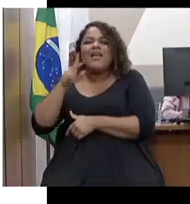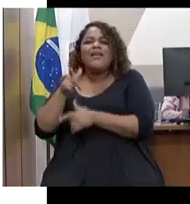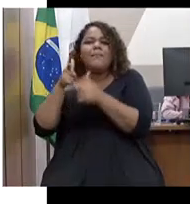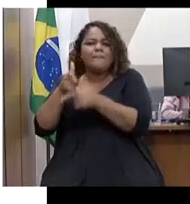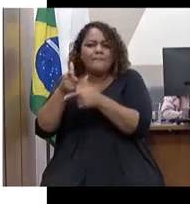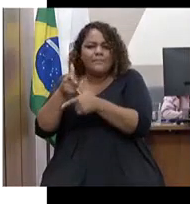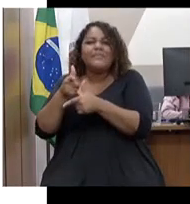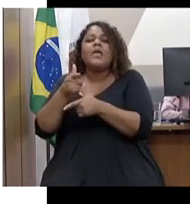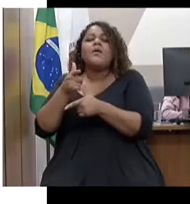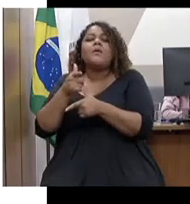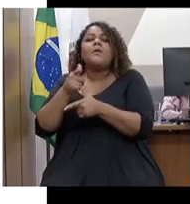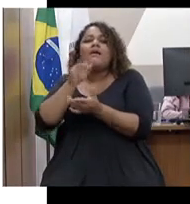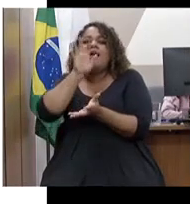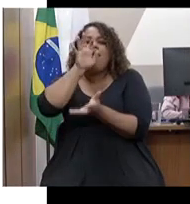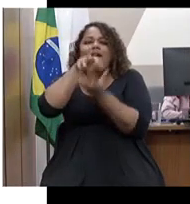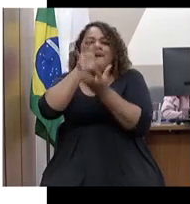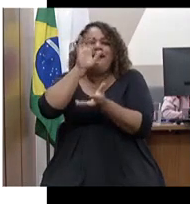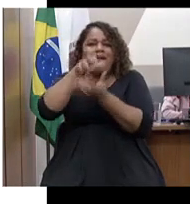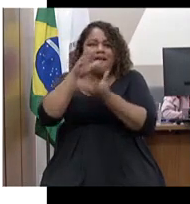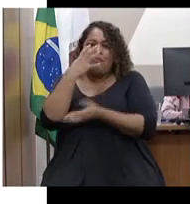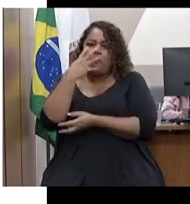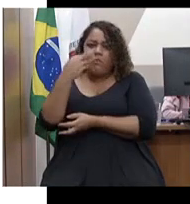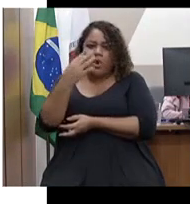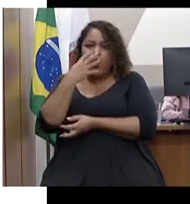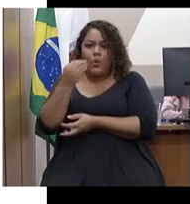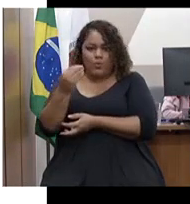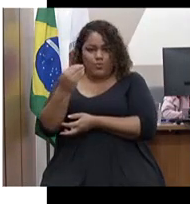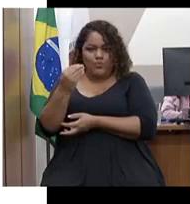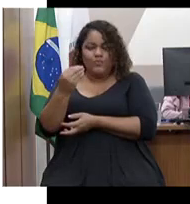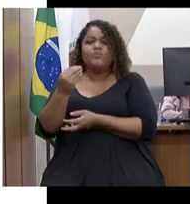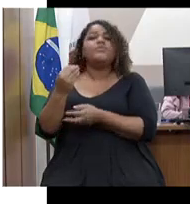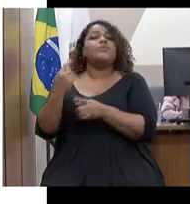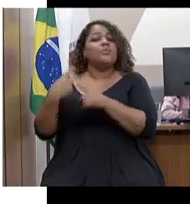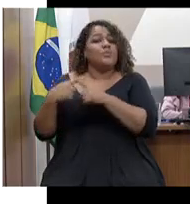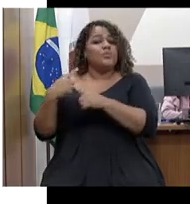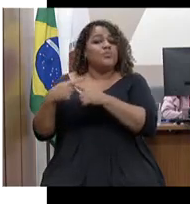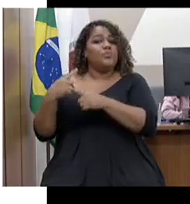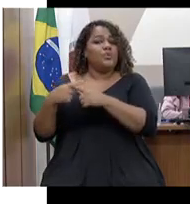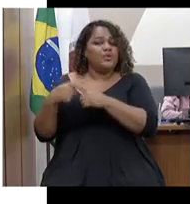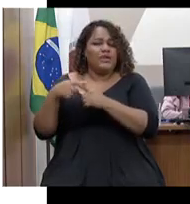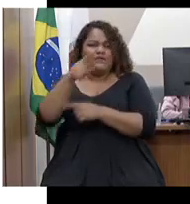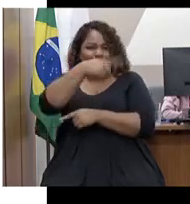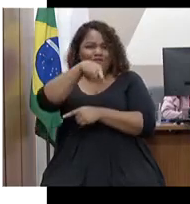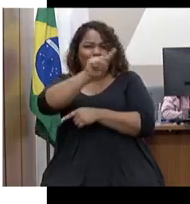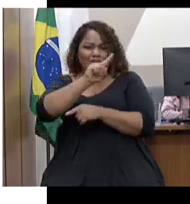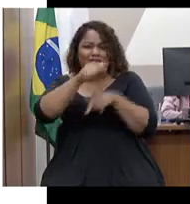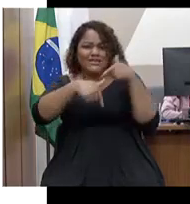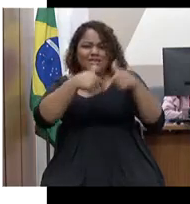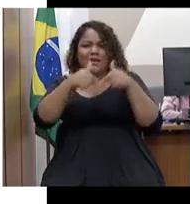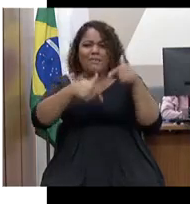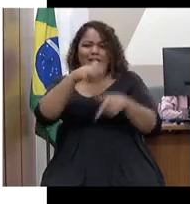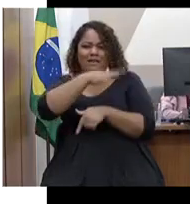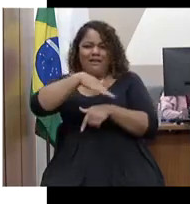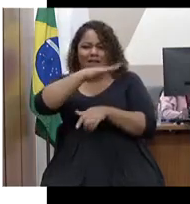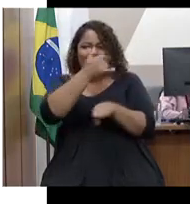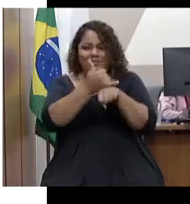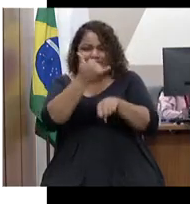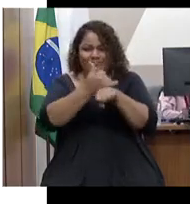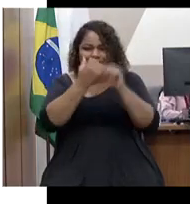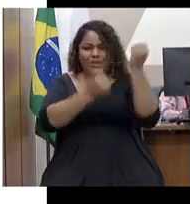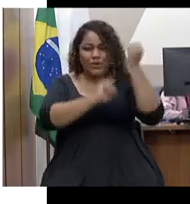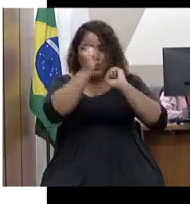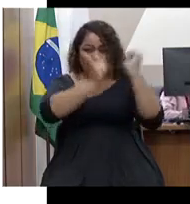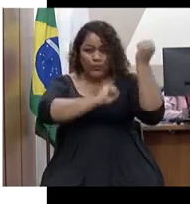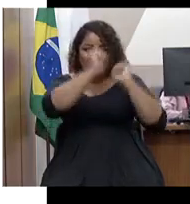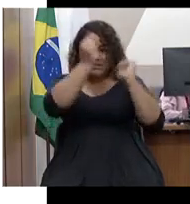os Metalúrgicos aí que me perdoa aí que eles entendem muito mais do que isso mais disso do que eu né e o trabalhador tá ali milhares